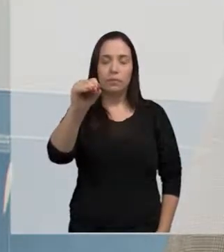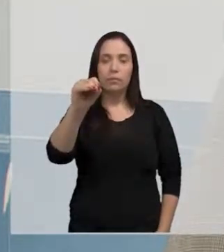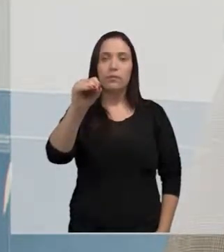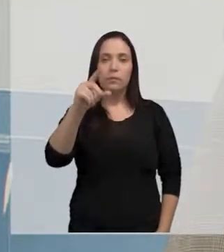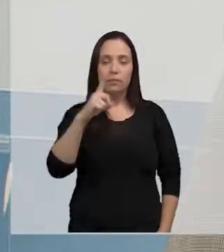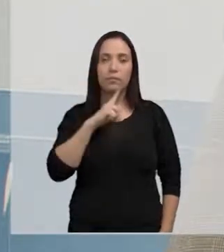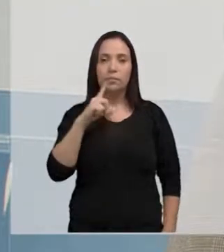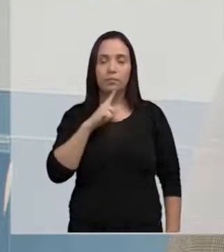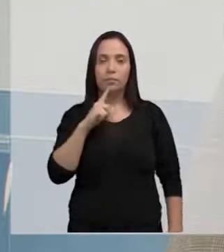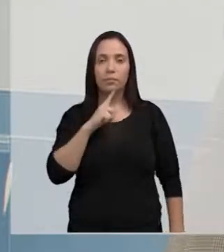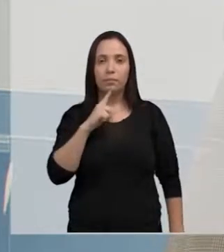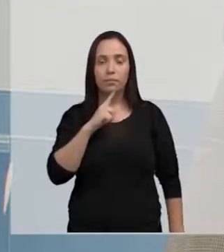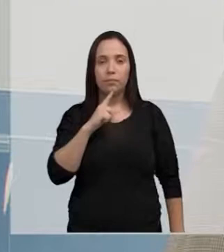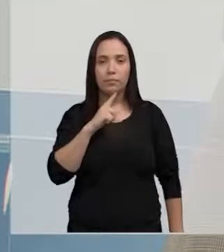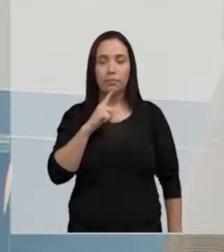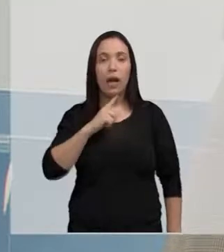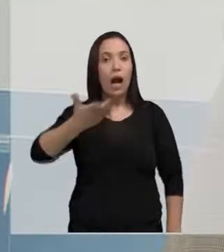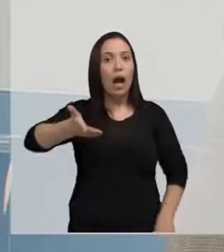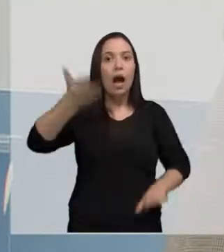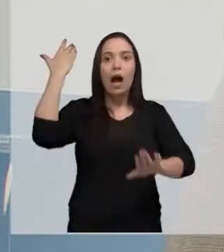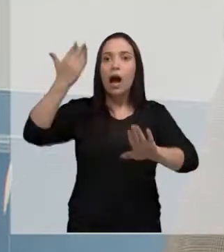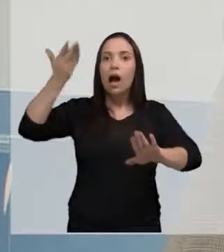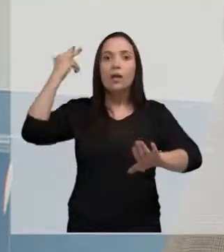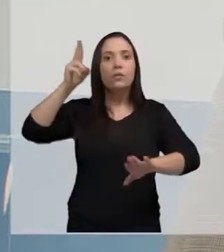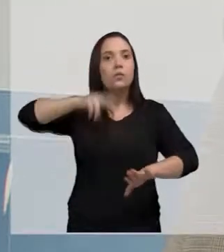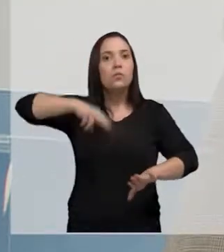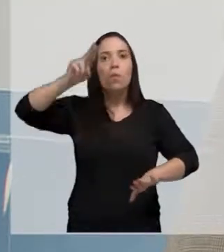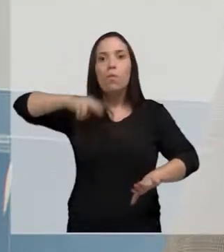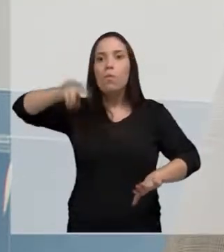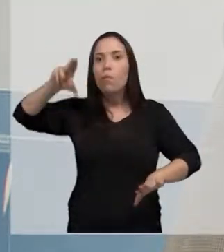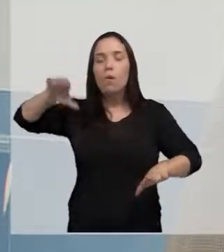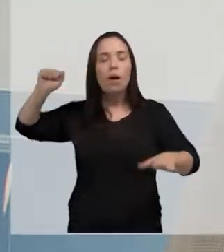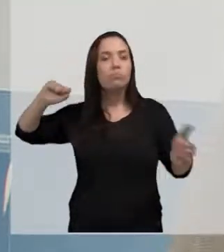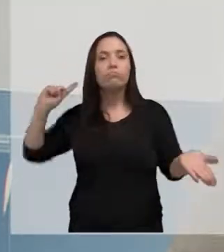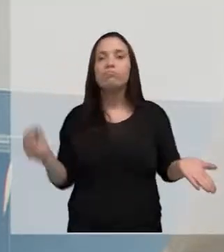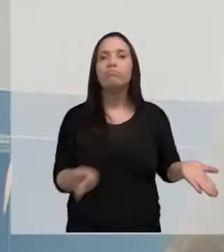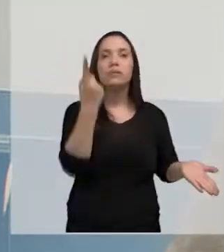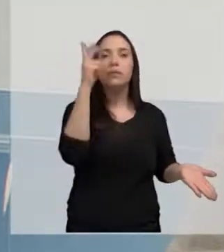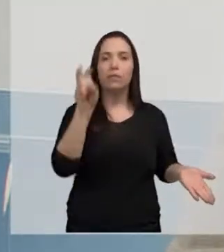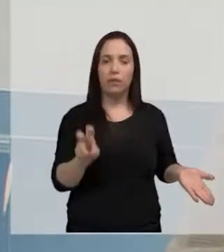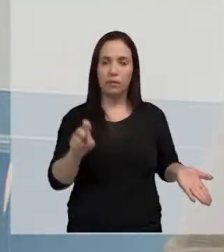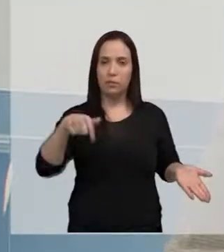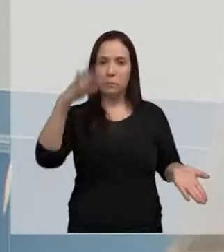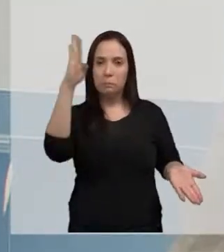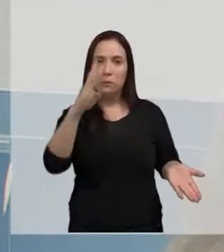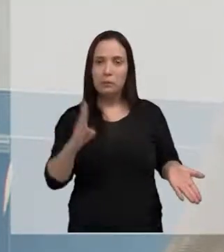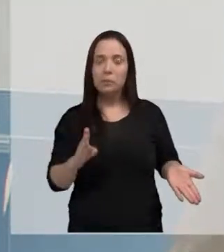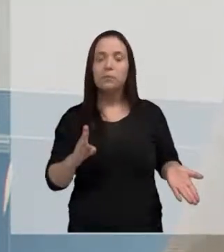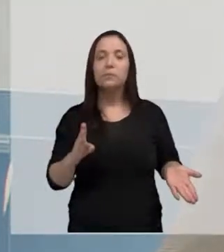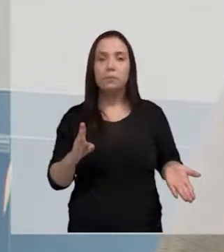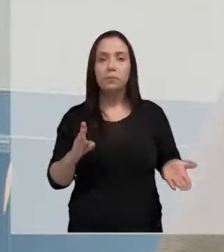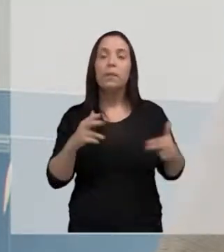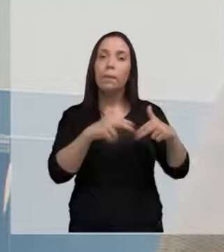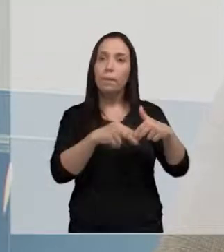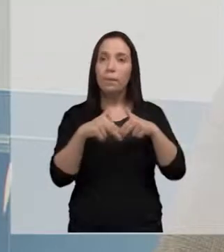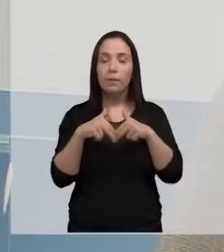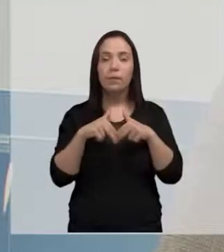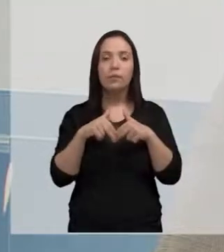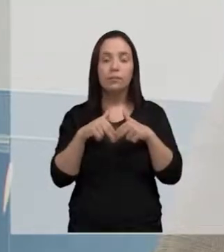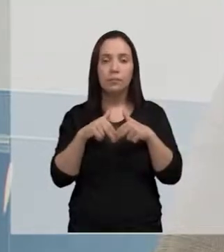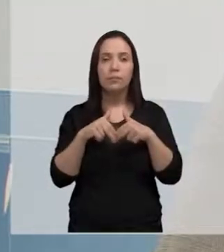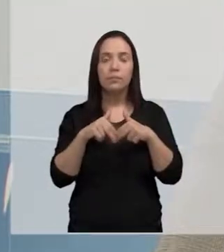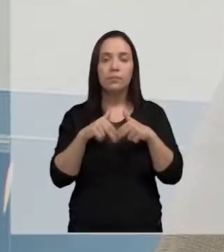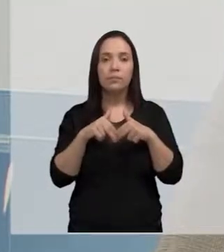um índice de rejeição jamais visto na história recente da nossa democracia. Isso posto, a gente